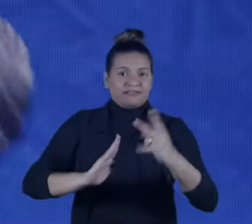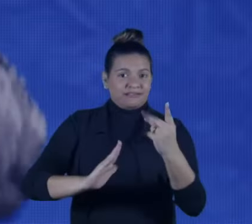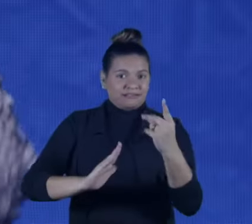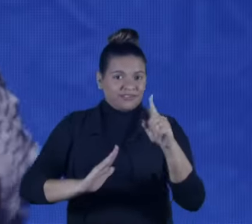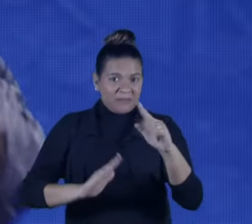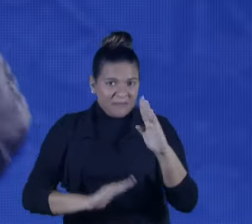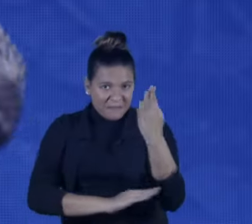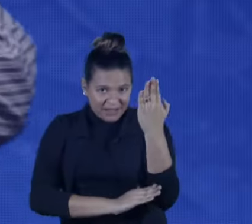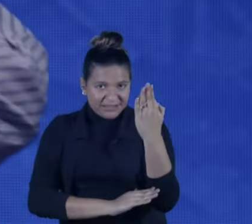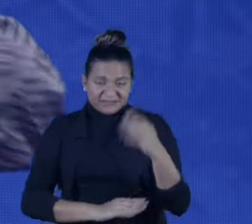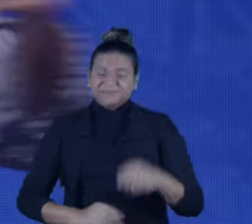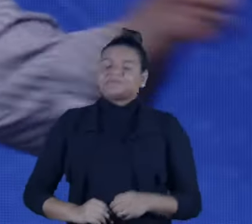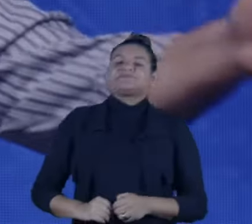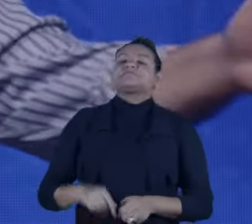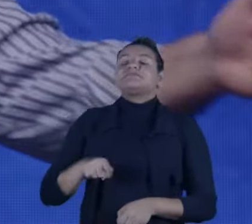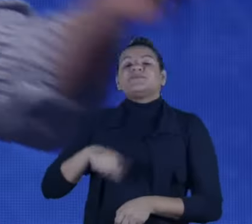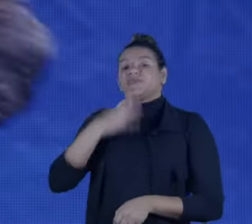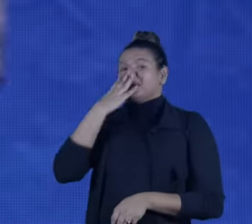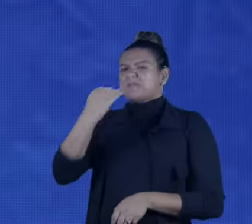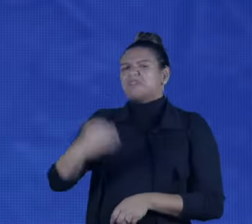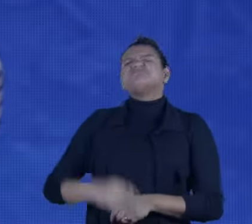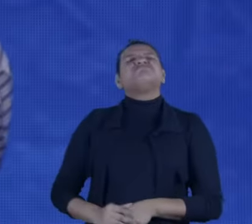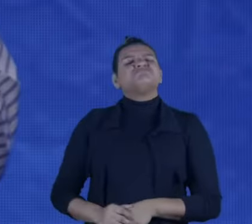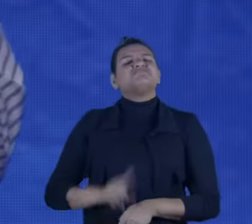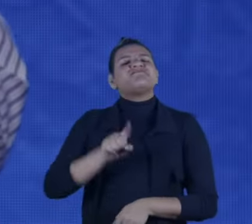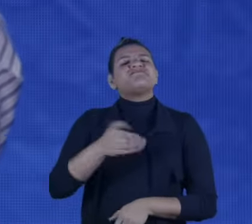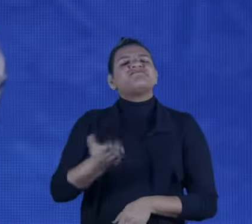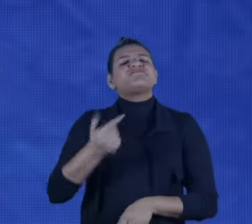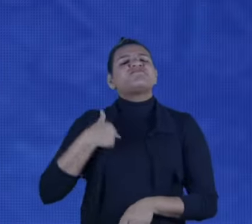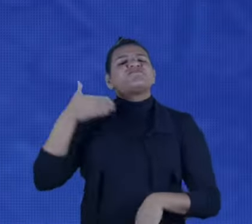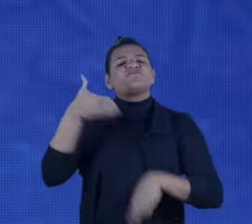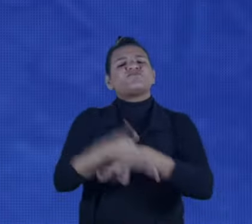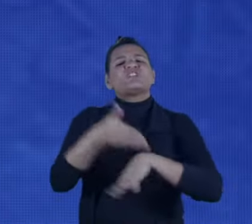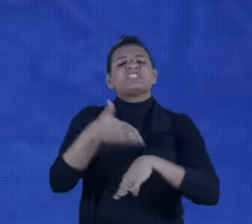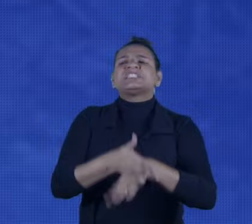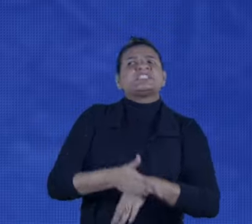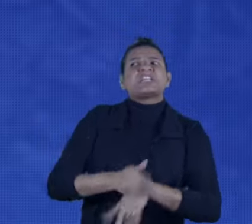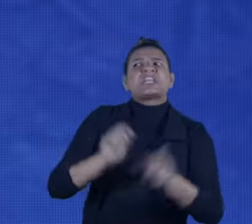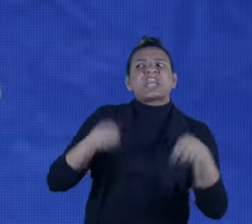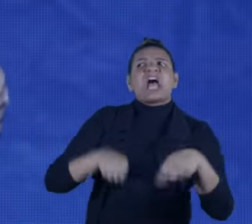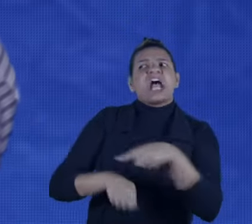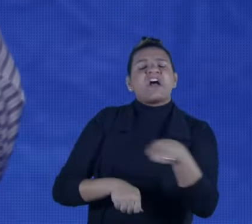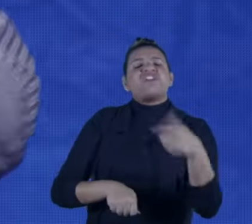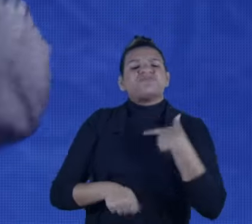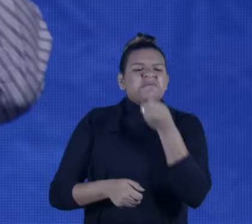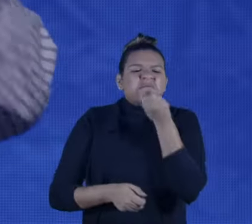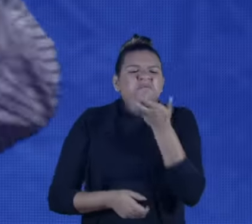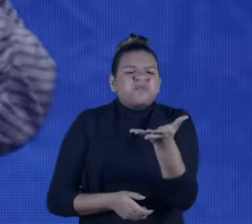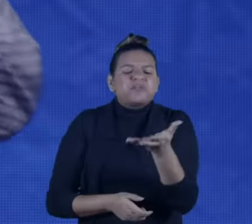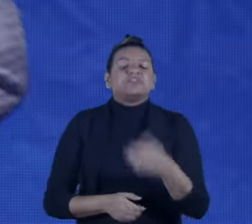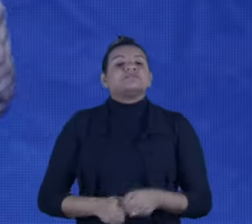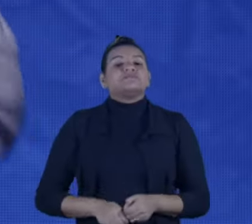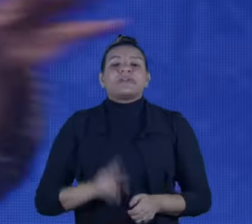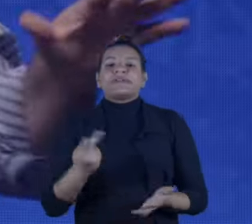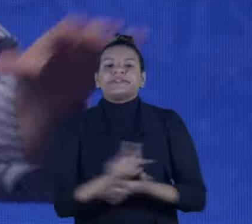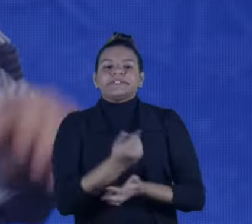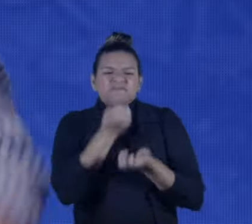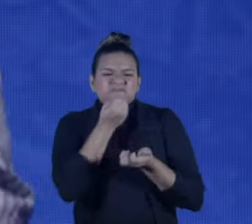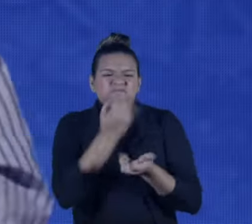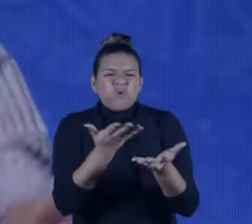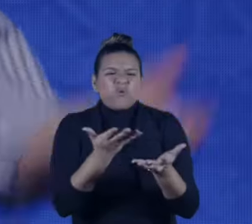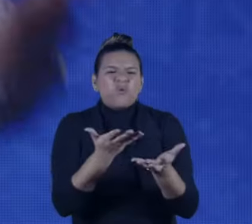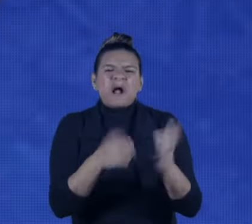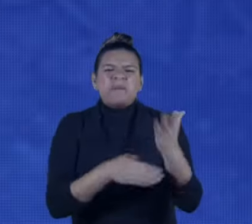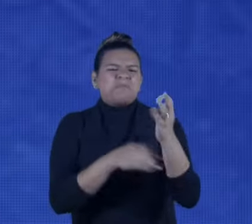ele chegou diante da casa, saiam agora que eu quero entrar, porque senão vai tudo para o ar. Soprou e